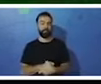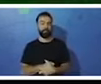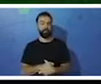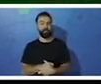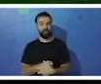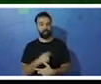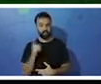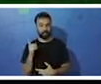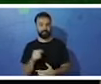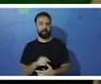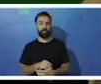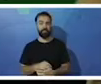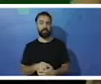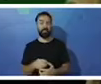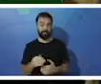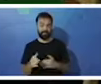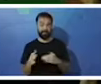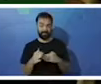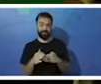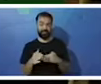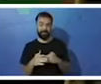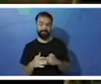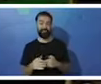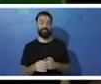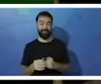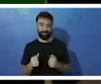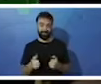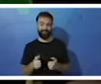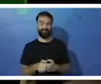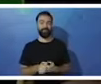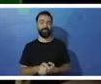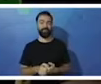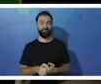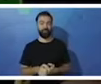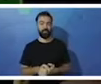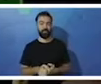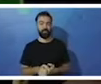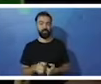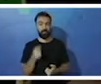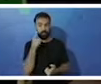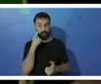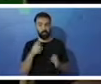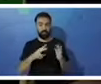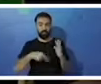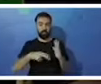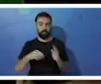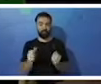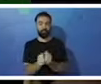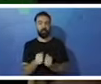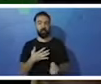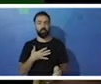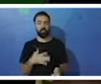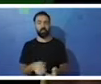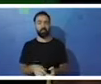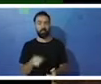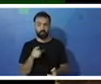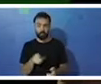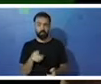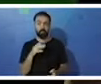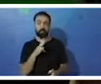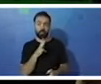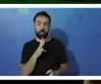sempre comentava que ela estava chegando? Chegou. Então acompanhe a leitura comigo. Você já